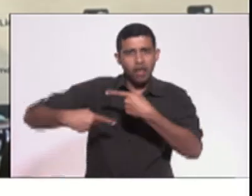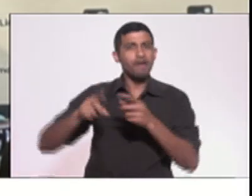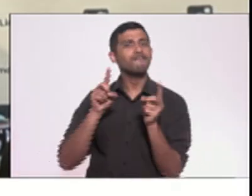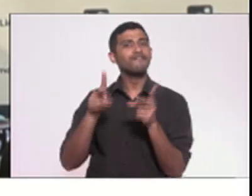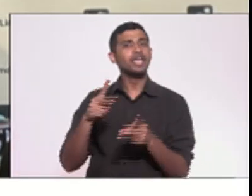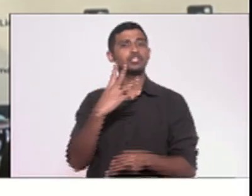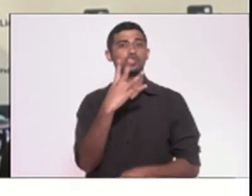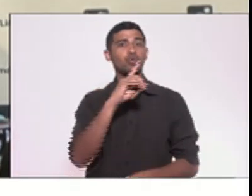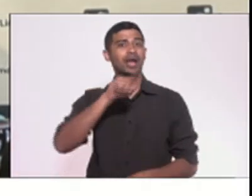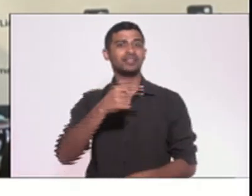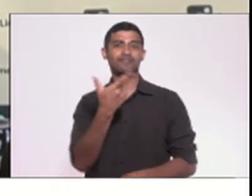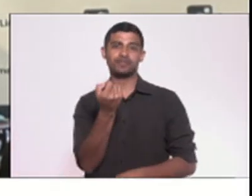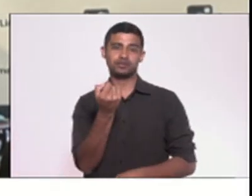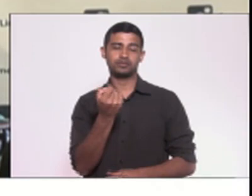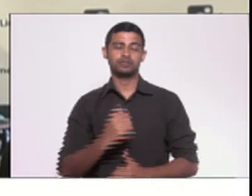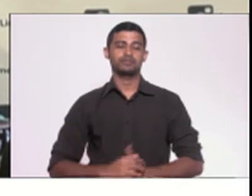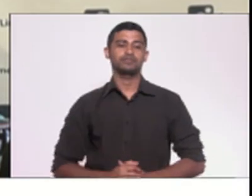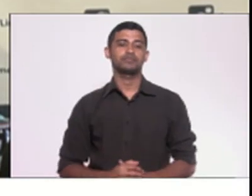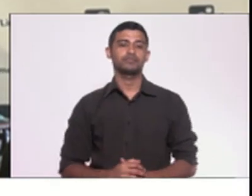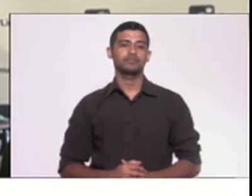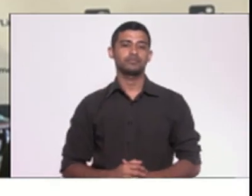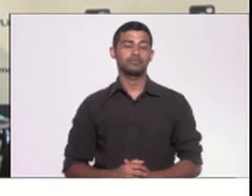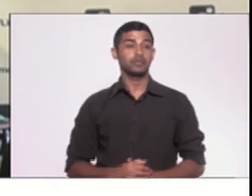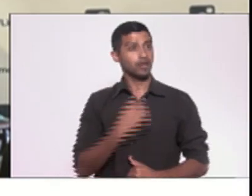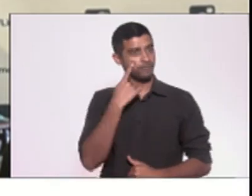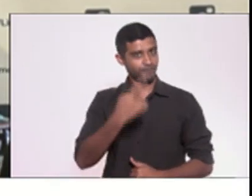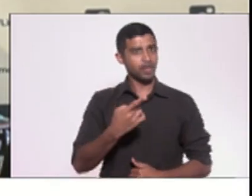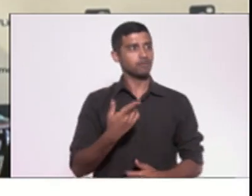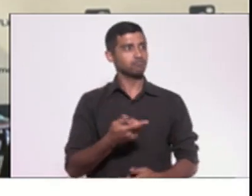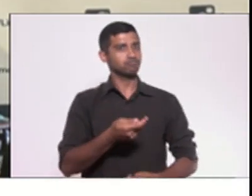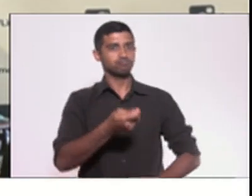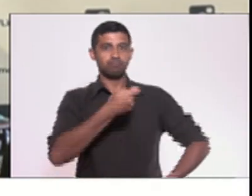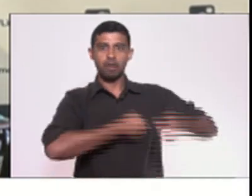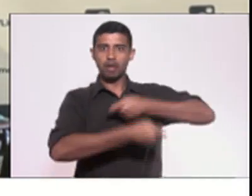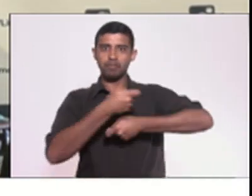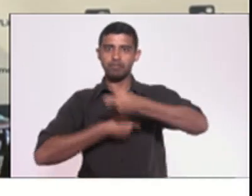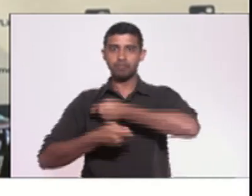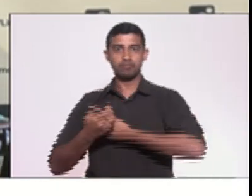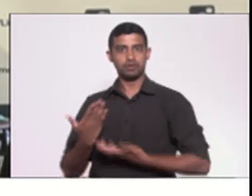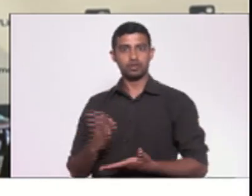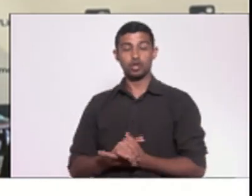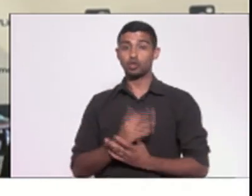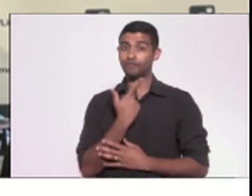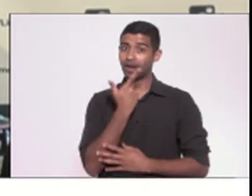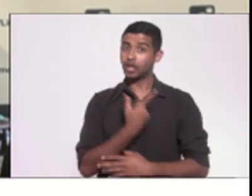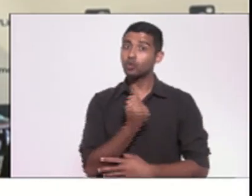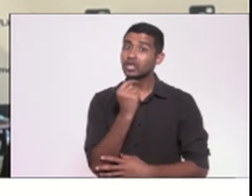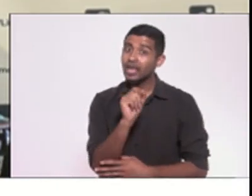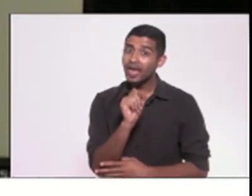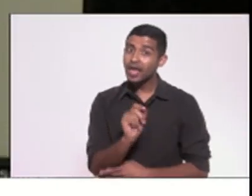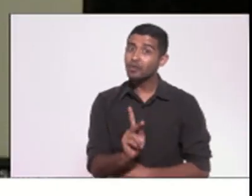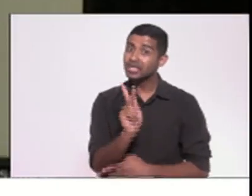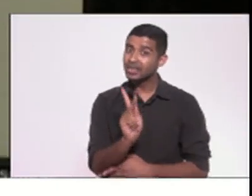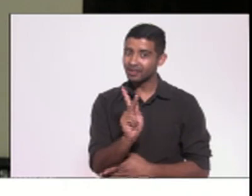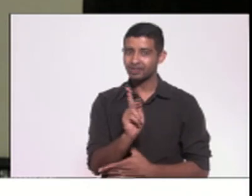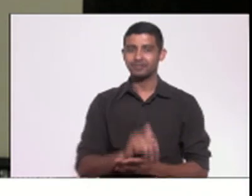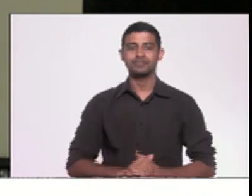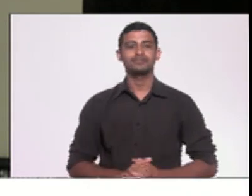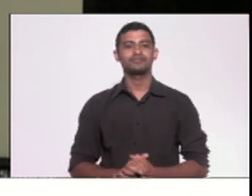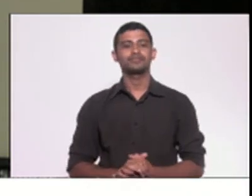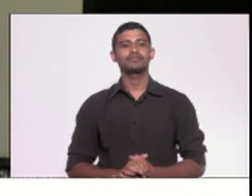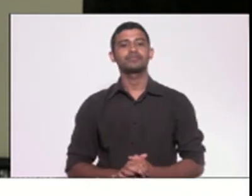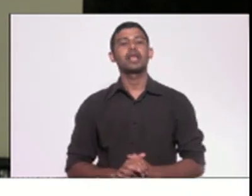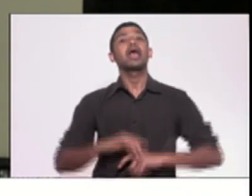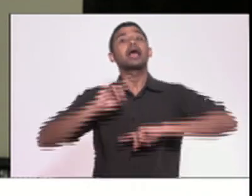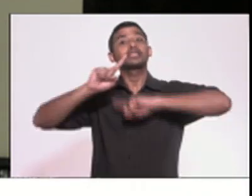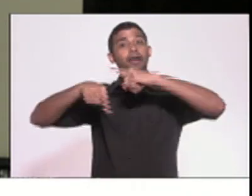4,20. É um ganha-ganha legal, né, pessoal? E aí, isso eu estou falando em quilo, tá, pessoal? Depois de beneficiado, ele manda para